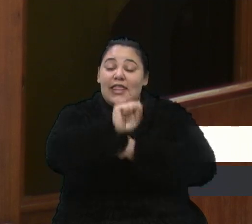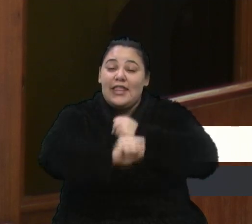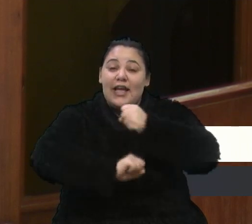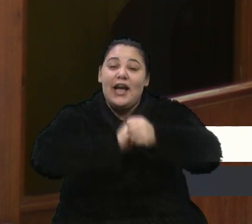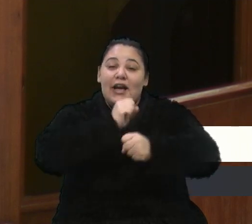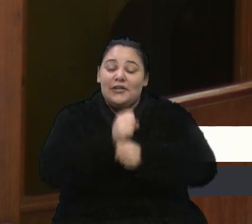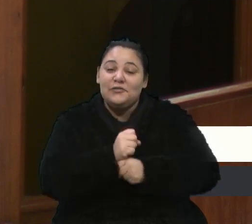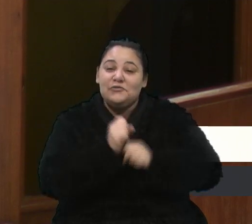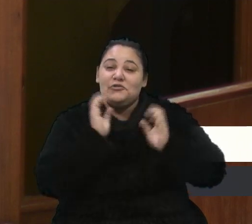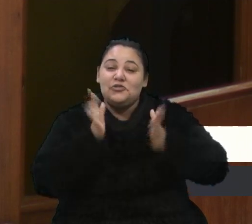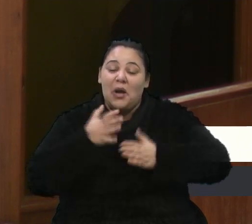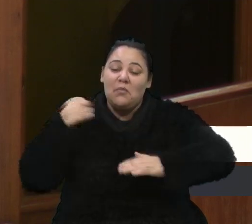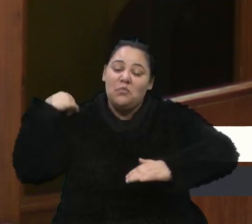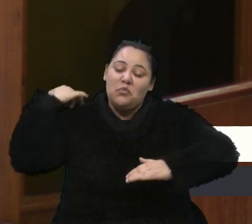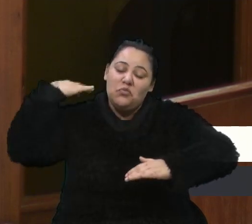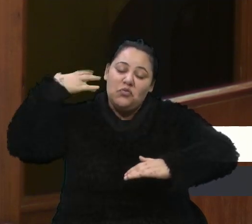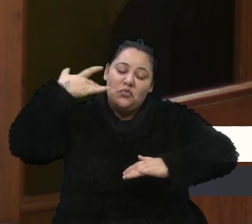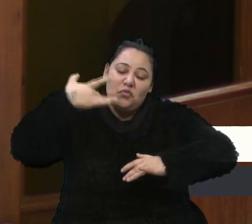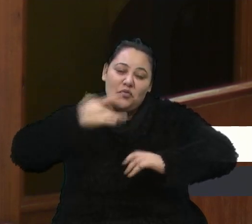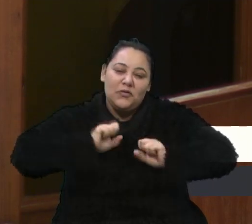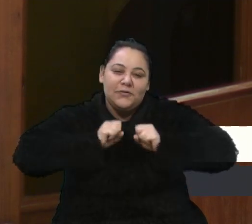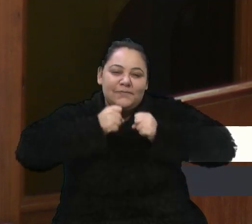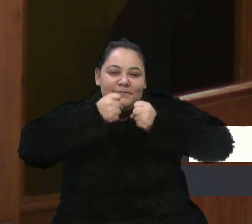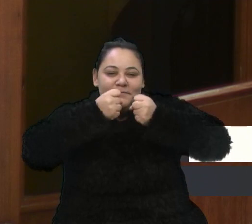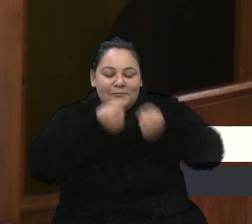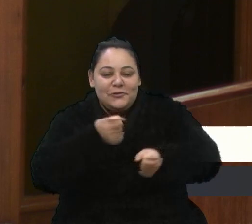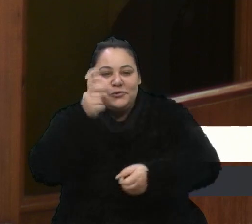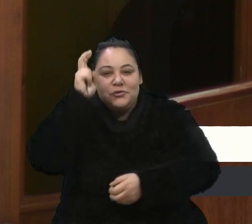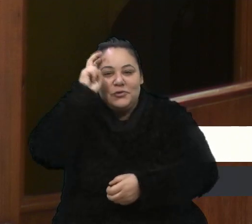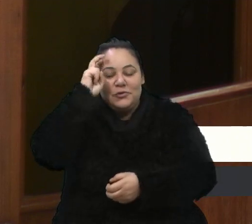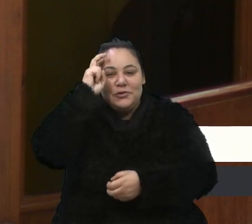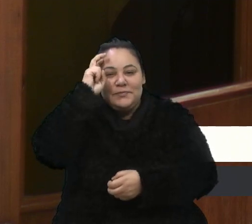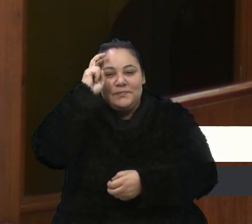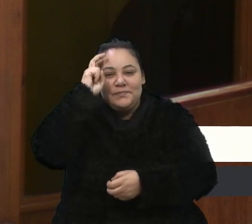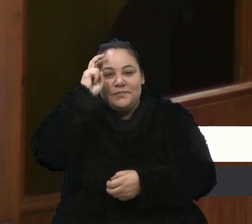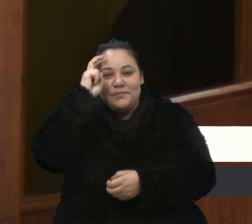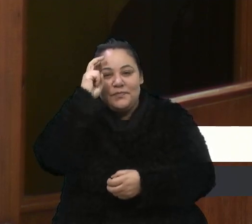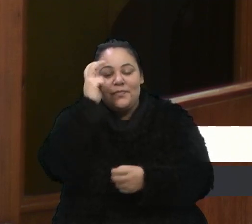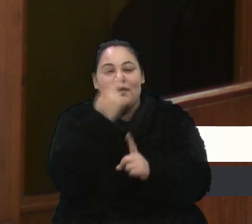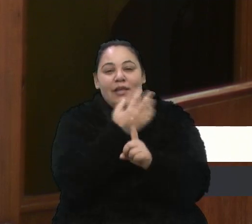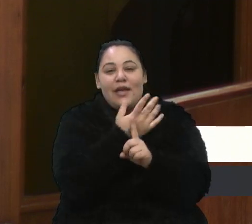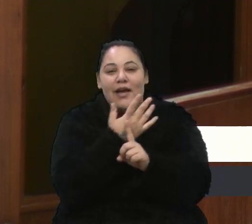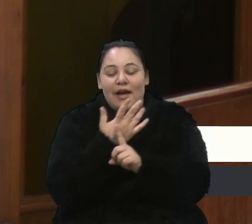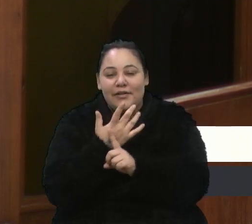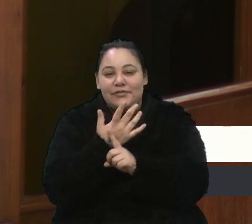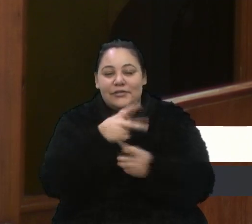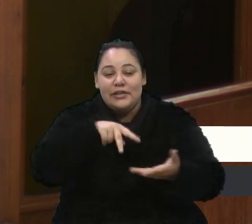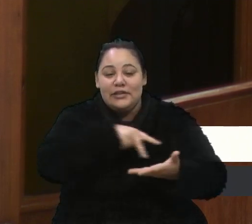de dedicação e cultura na arte e na dança. Desde